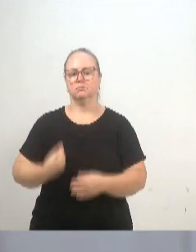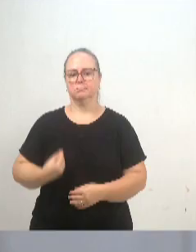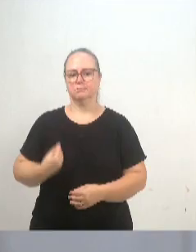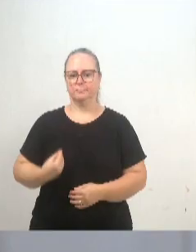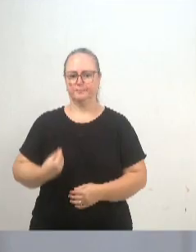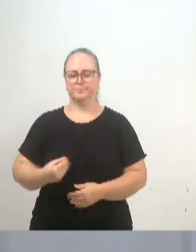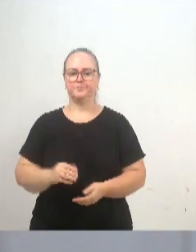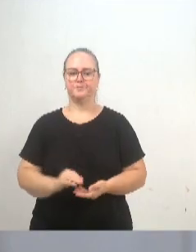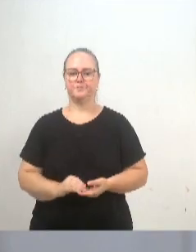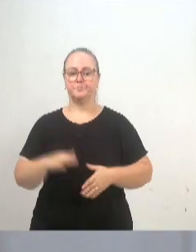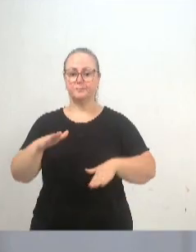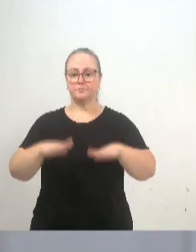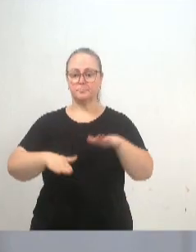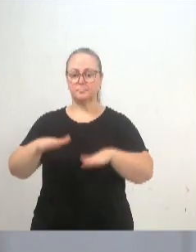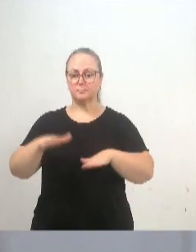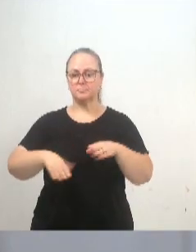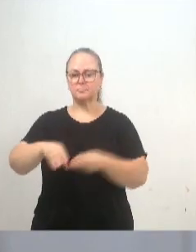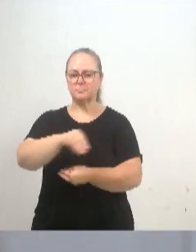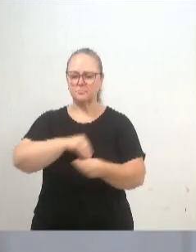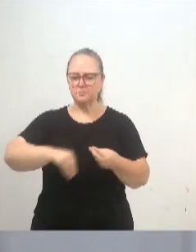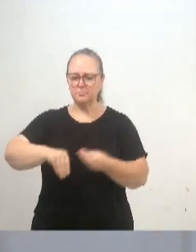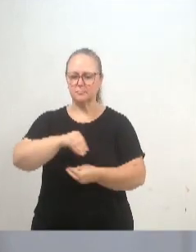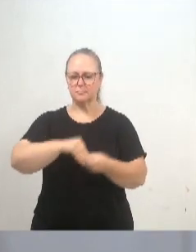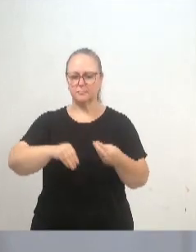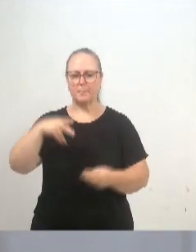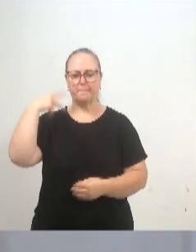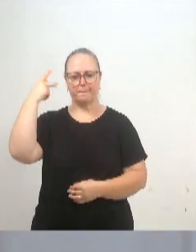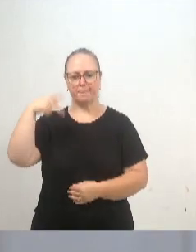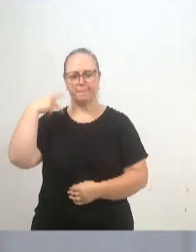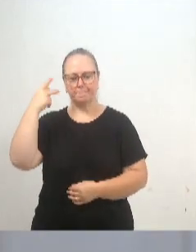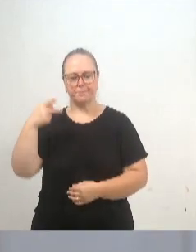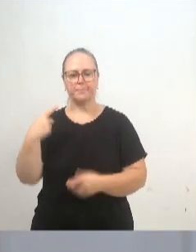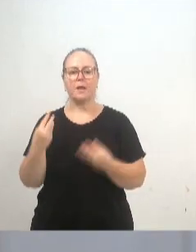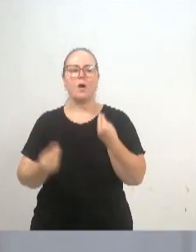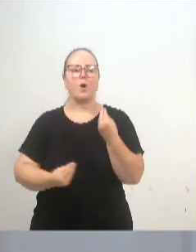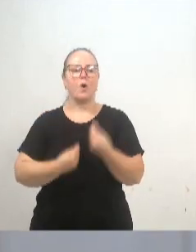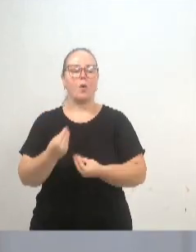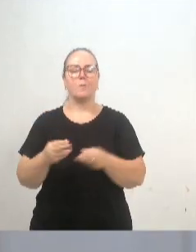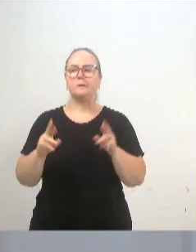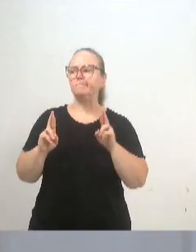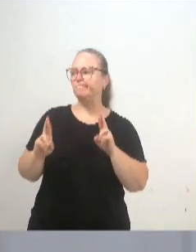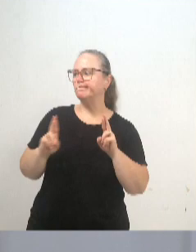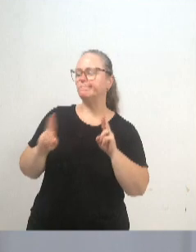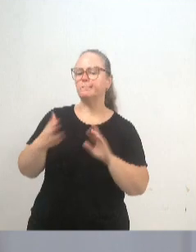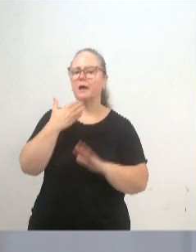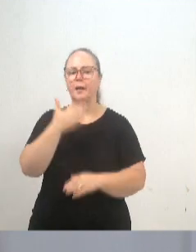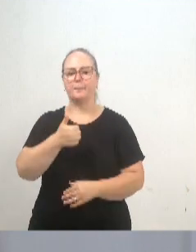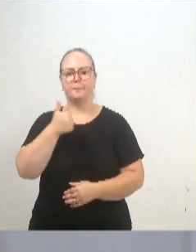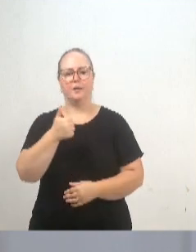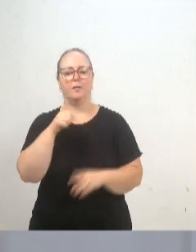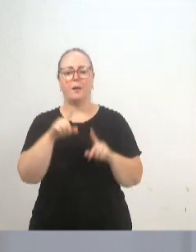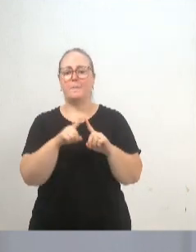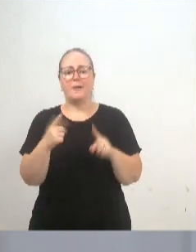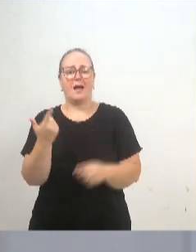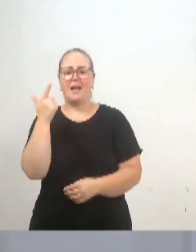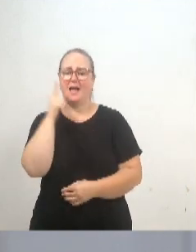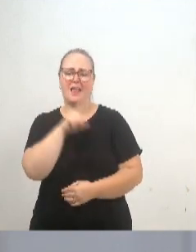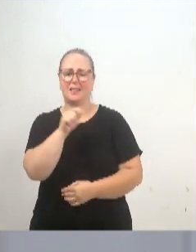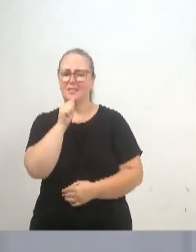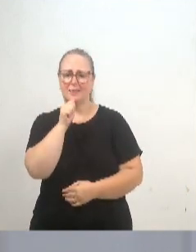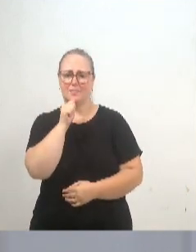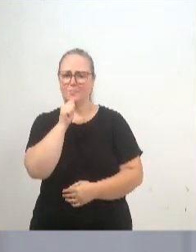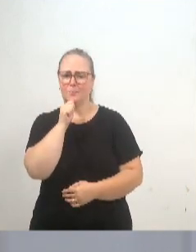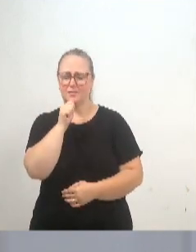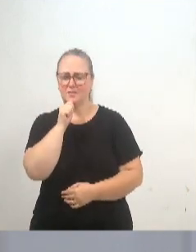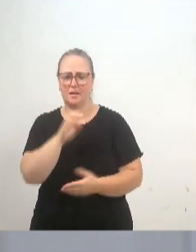gente se envolve na política, senhores vereadores, com a expectativa de melhorar a situação, mas a gente não consegue. E realmente melhorar